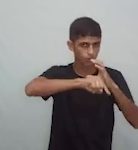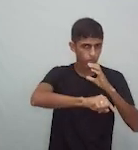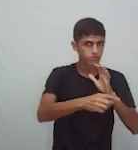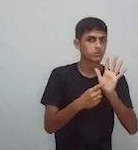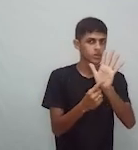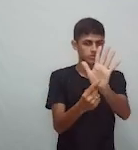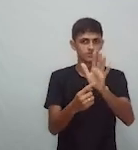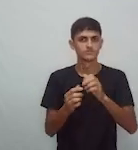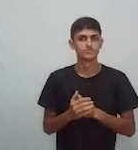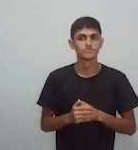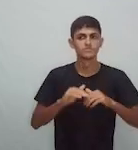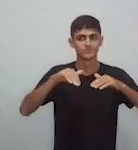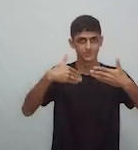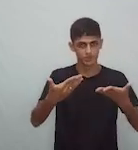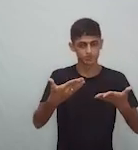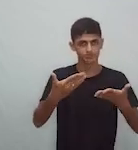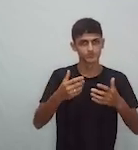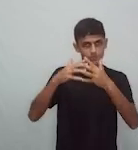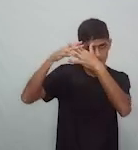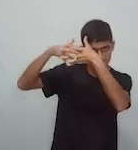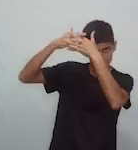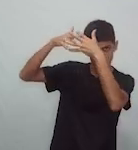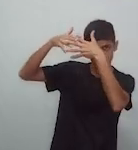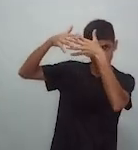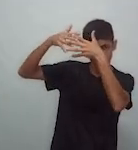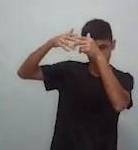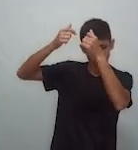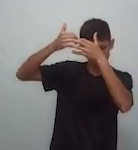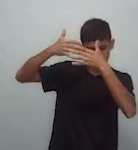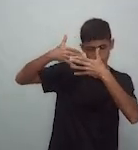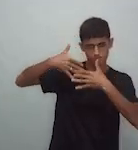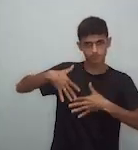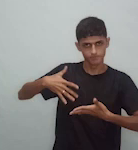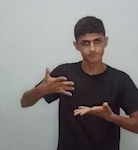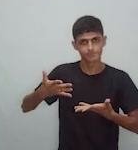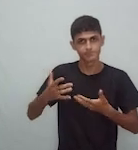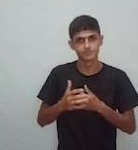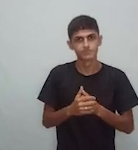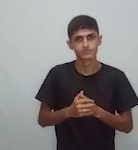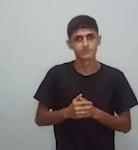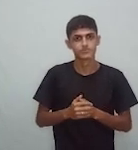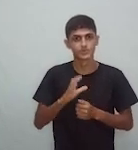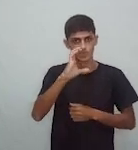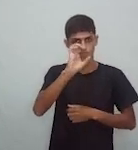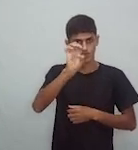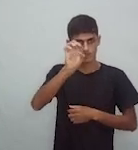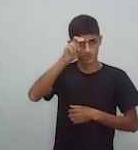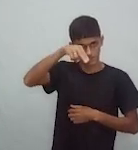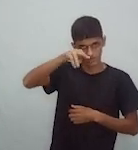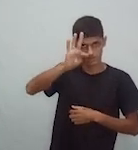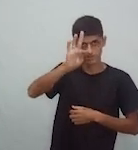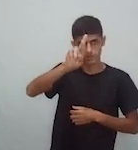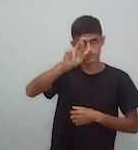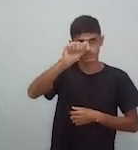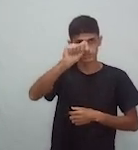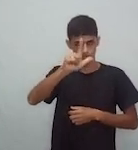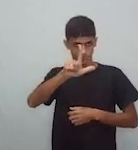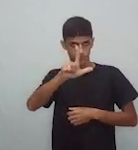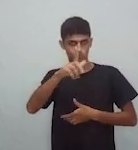central. Então o sistema nervoso central, ele é basicamente composto por